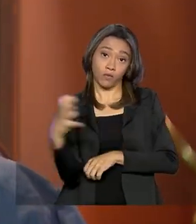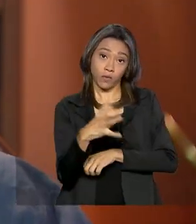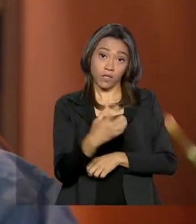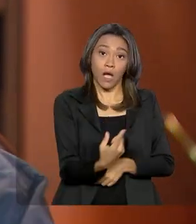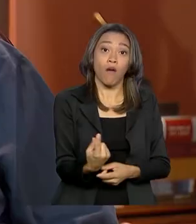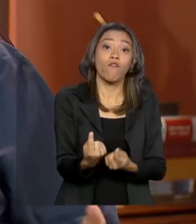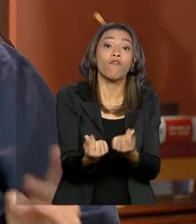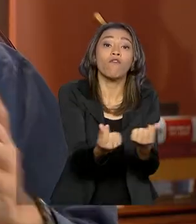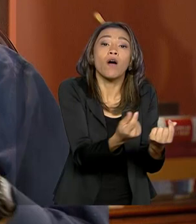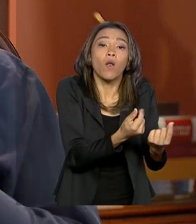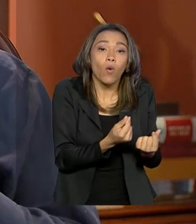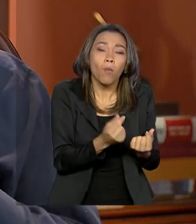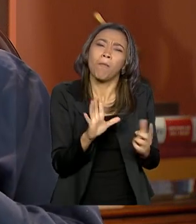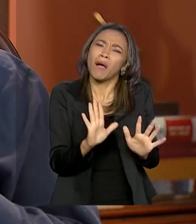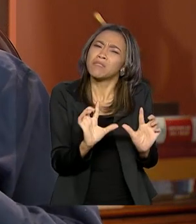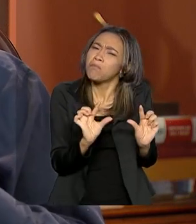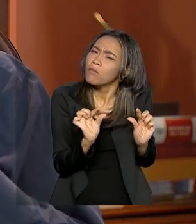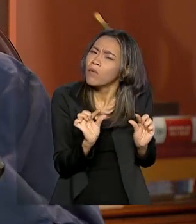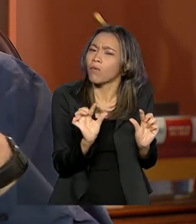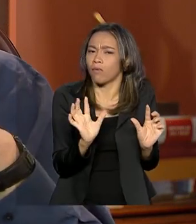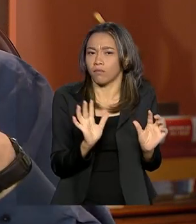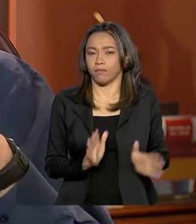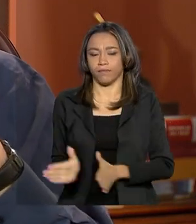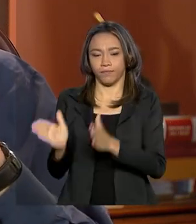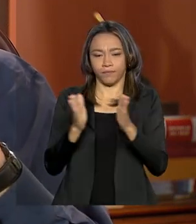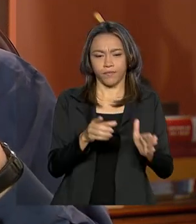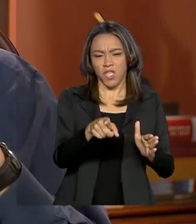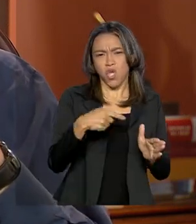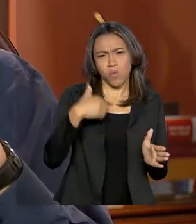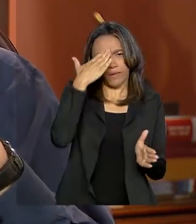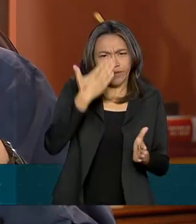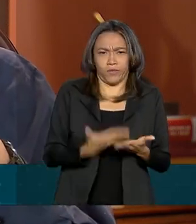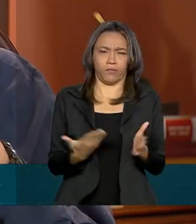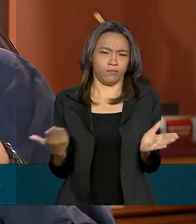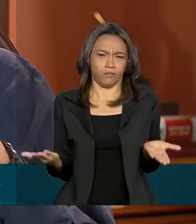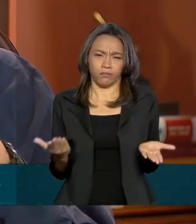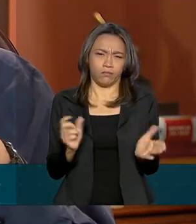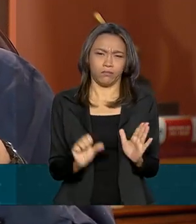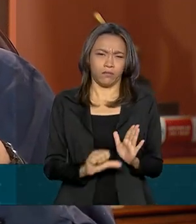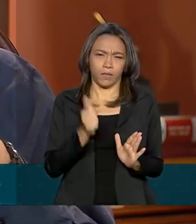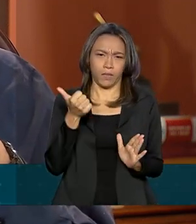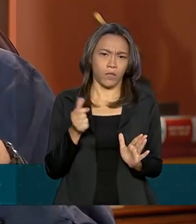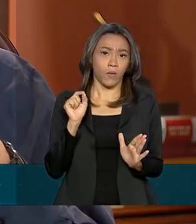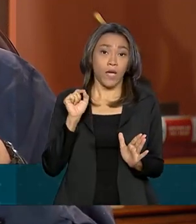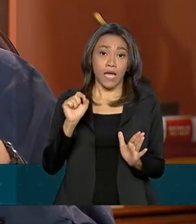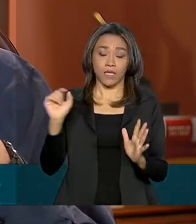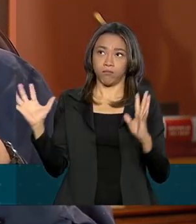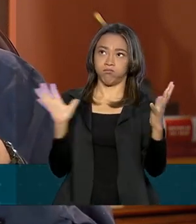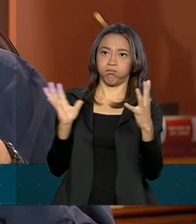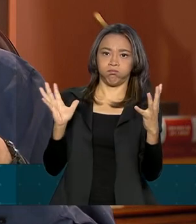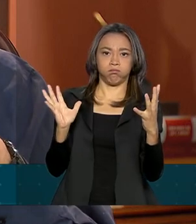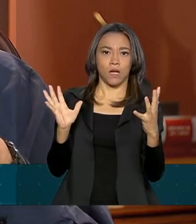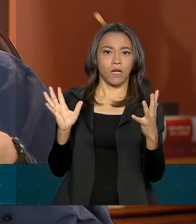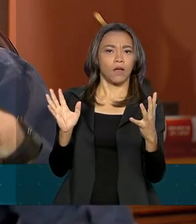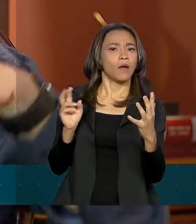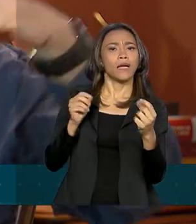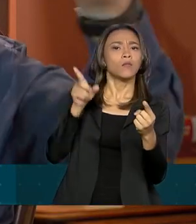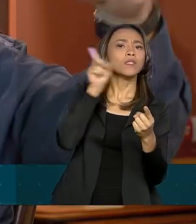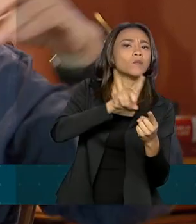pequena escala eu não estou acreditando primeiro que essa reação americana vai desencadear